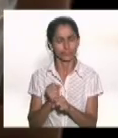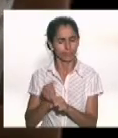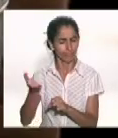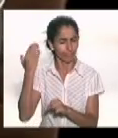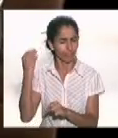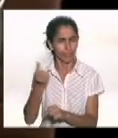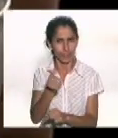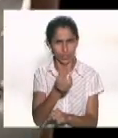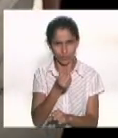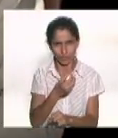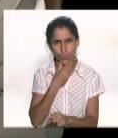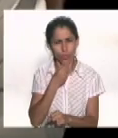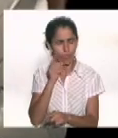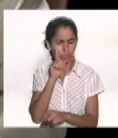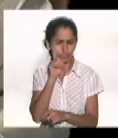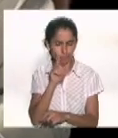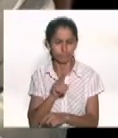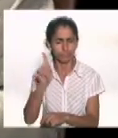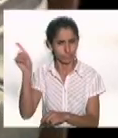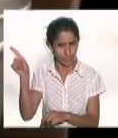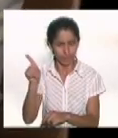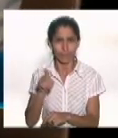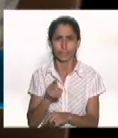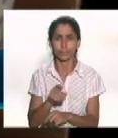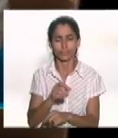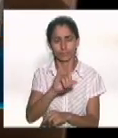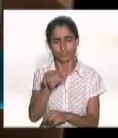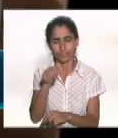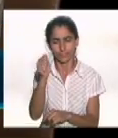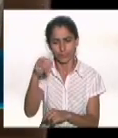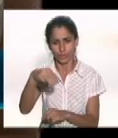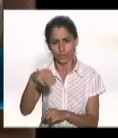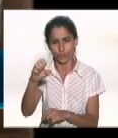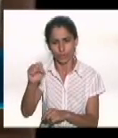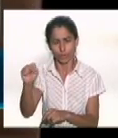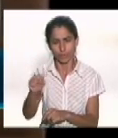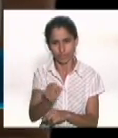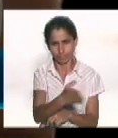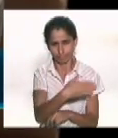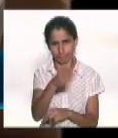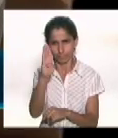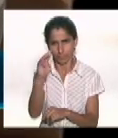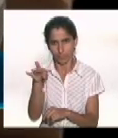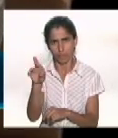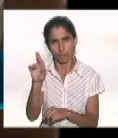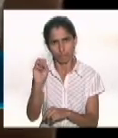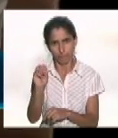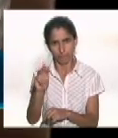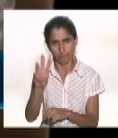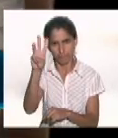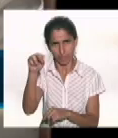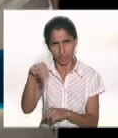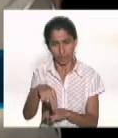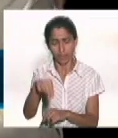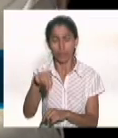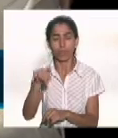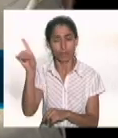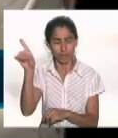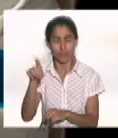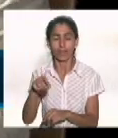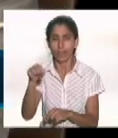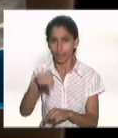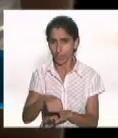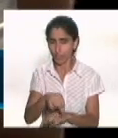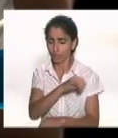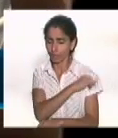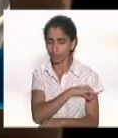Nos anos 60, James Brown revolucionou a música americana e se tornou o rei do soul. No Brasil, o ritmo conquistou a juventude